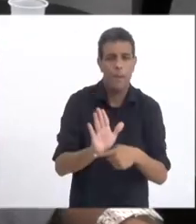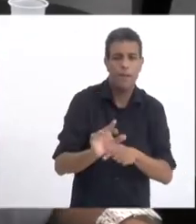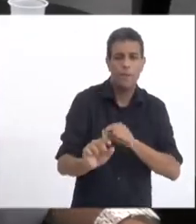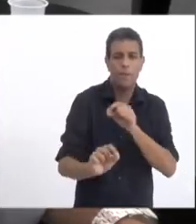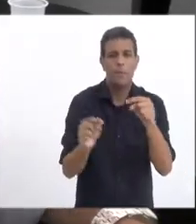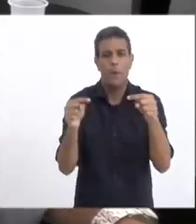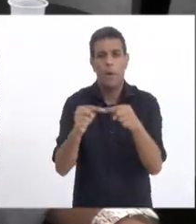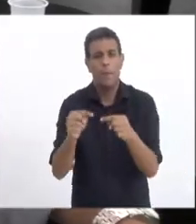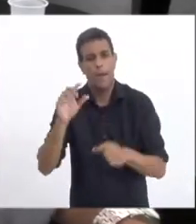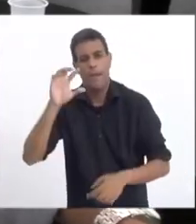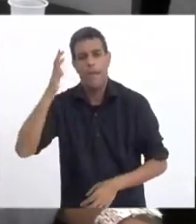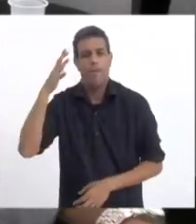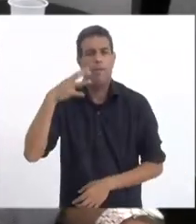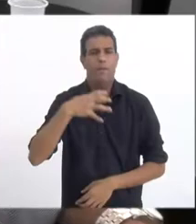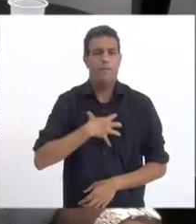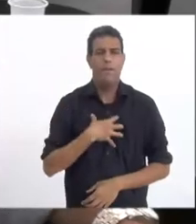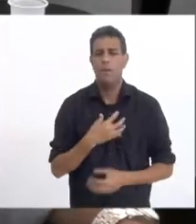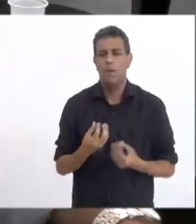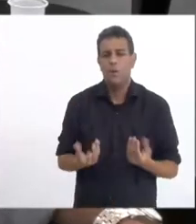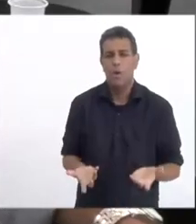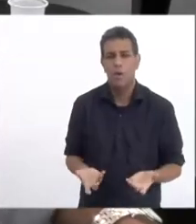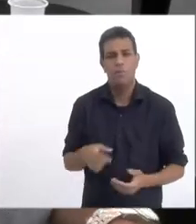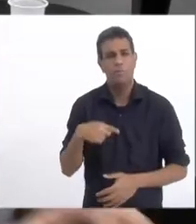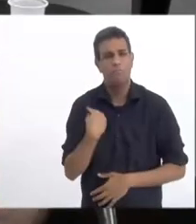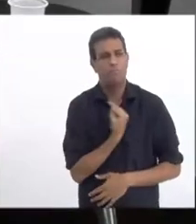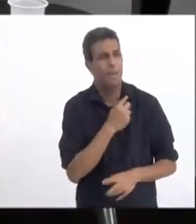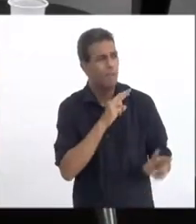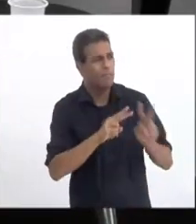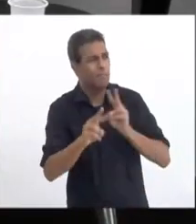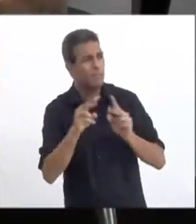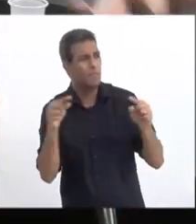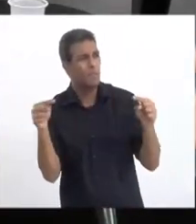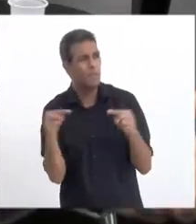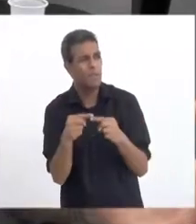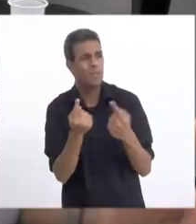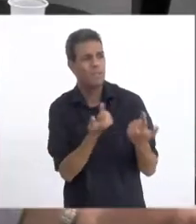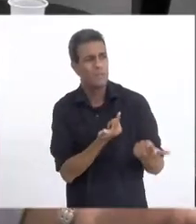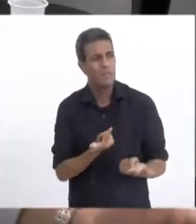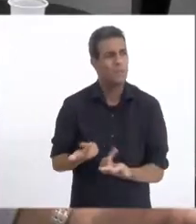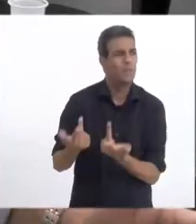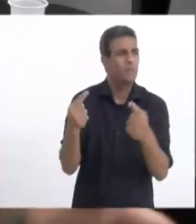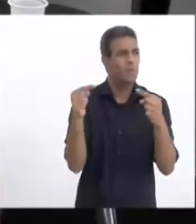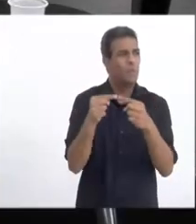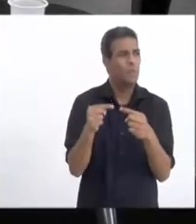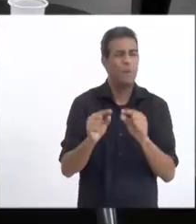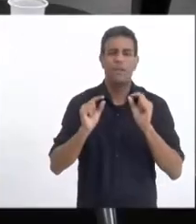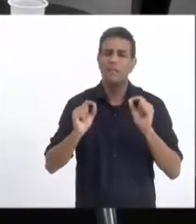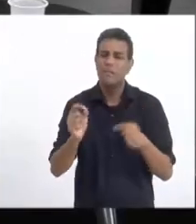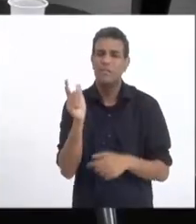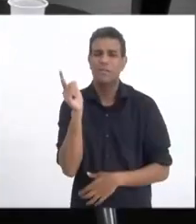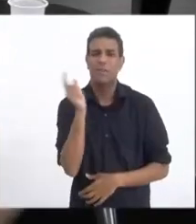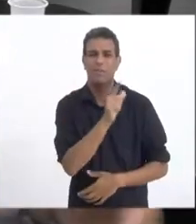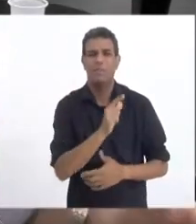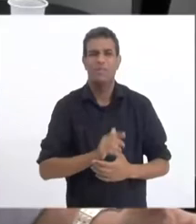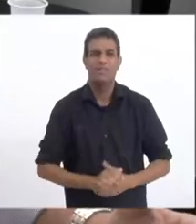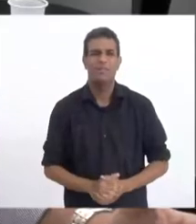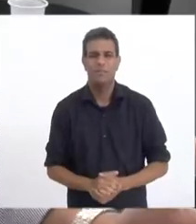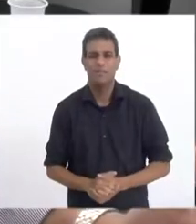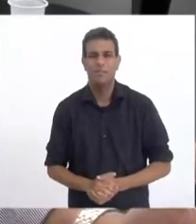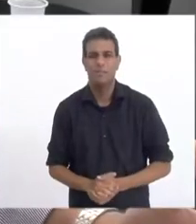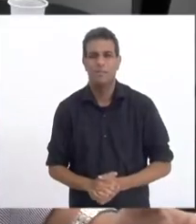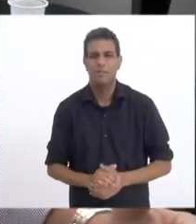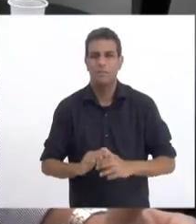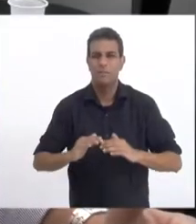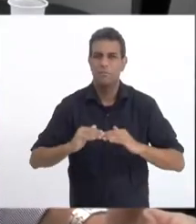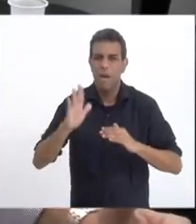químico é, né, que nós venhamos olhar, igual o deputado colocou essa alternativa, né, Josmar? Com